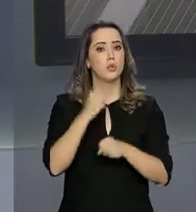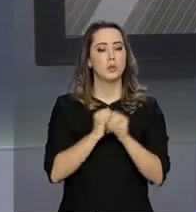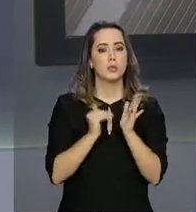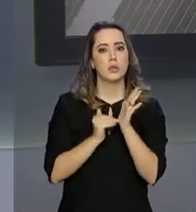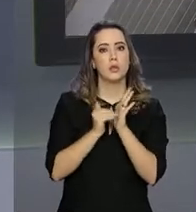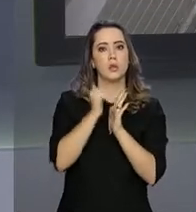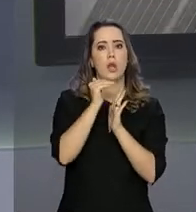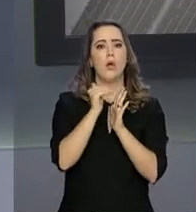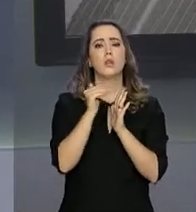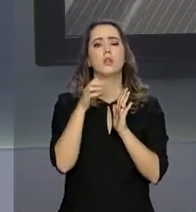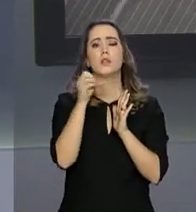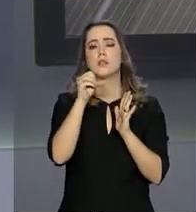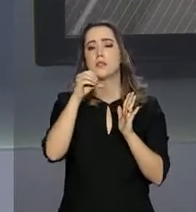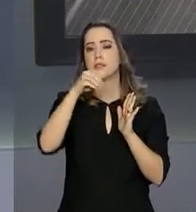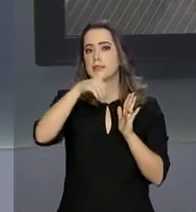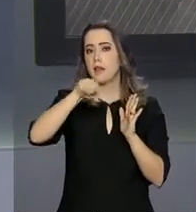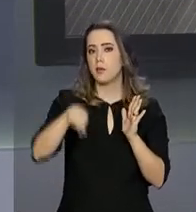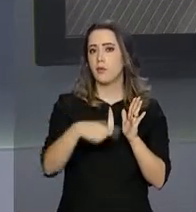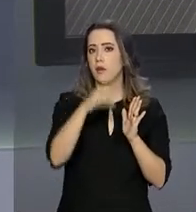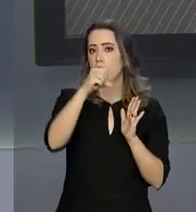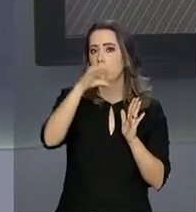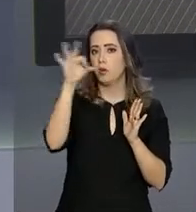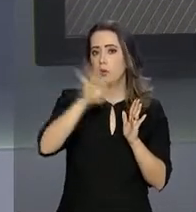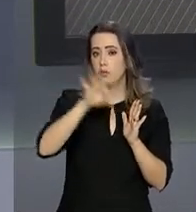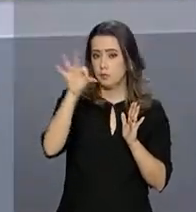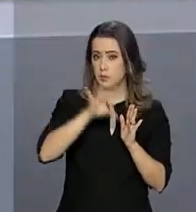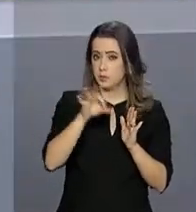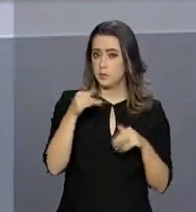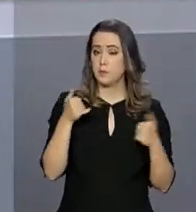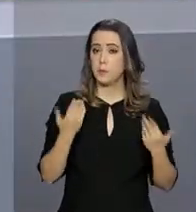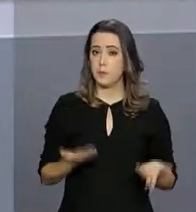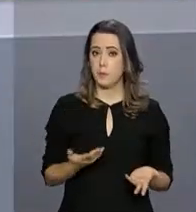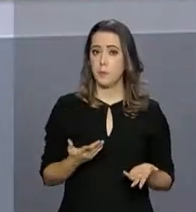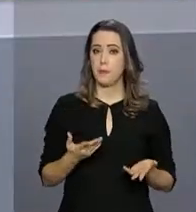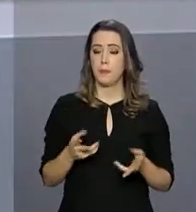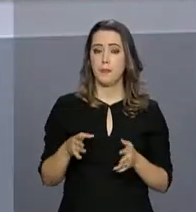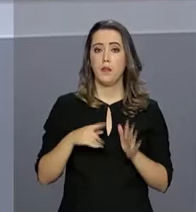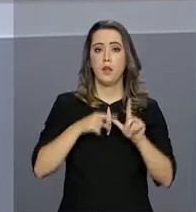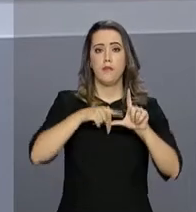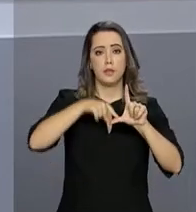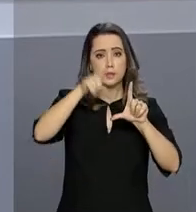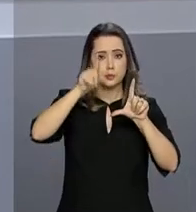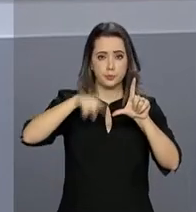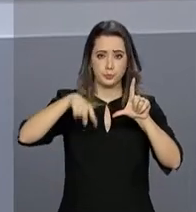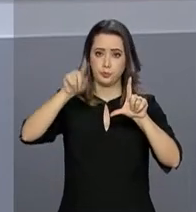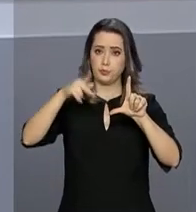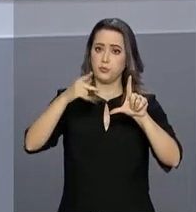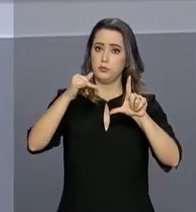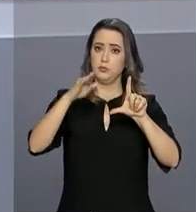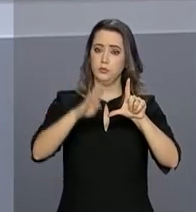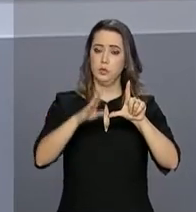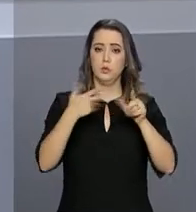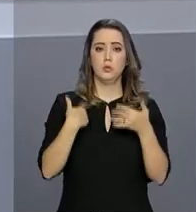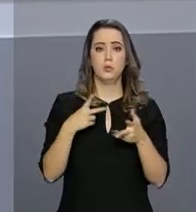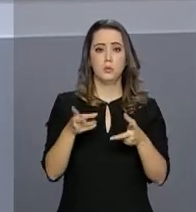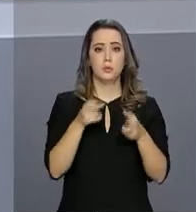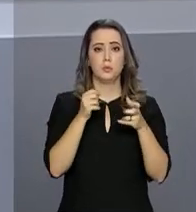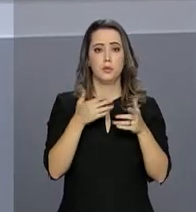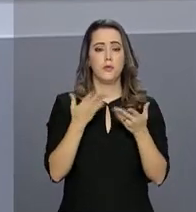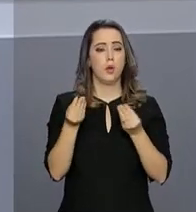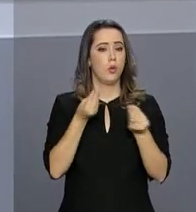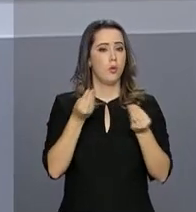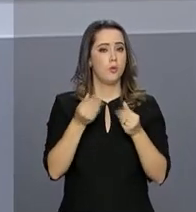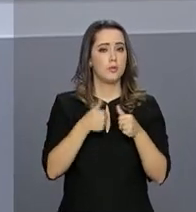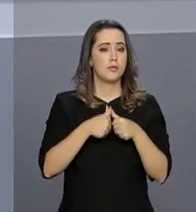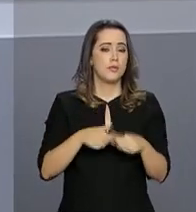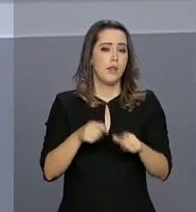maior e chegou a 0,9 por cento o monitor do pib da fgv antecipa a tendência de crescimento da